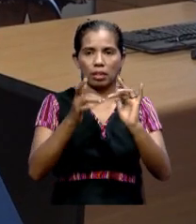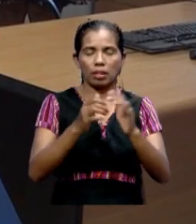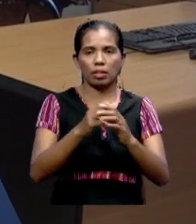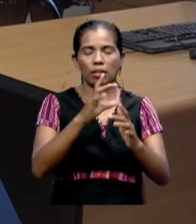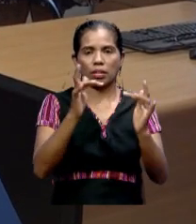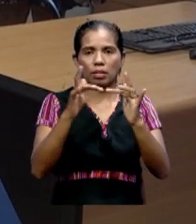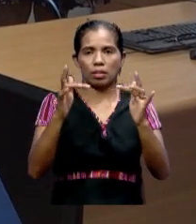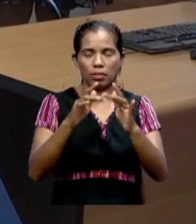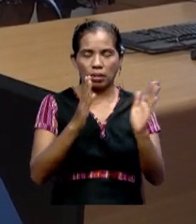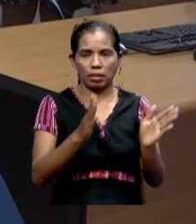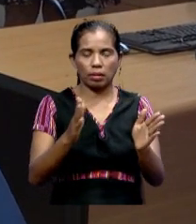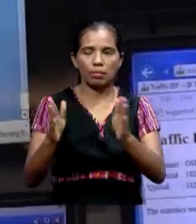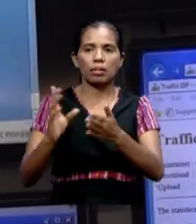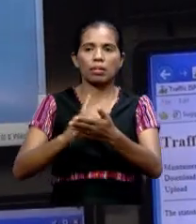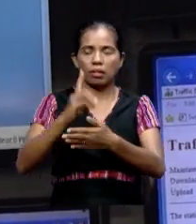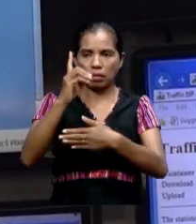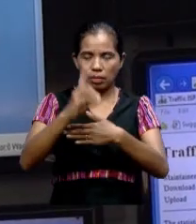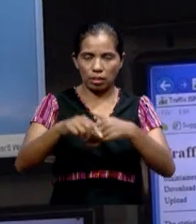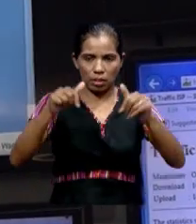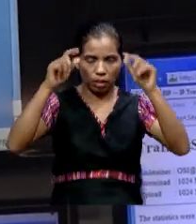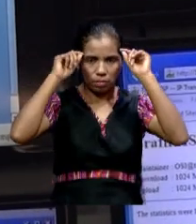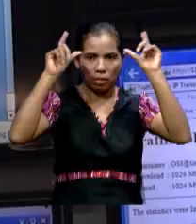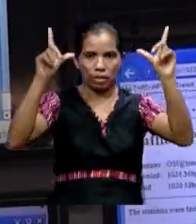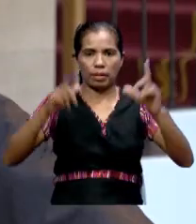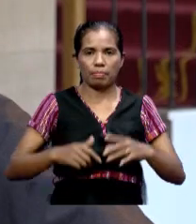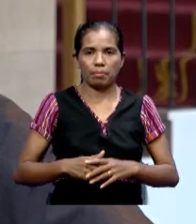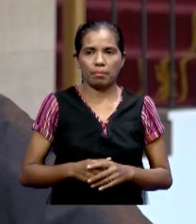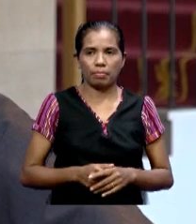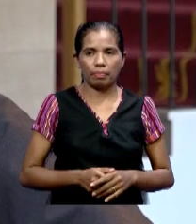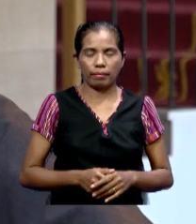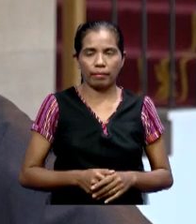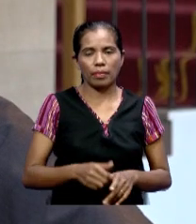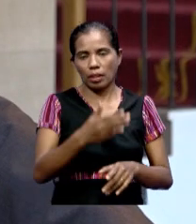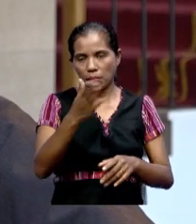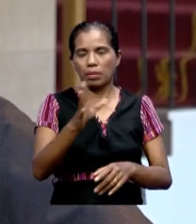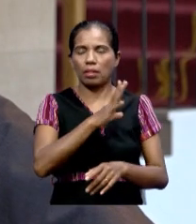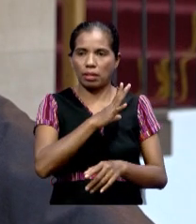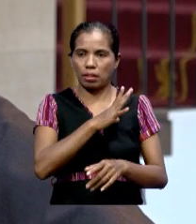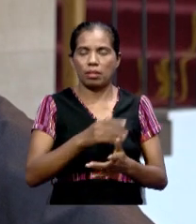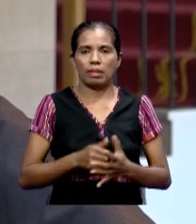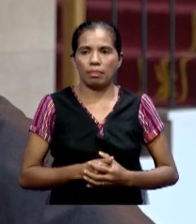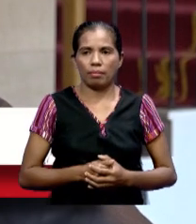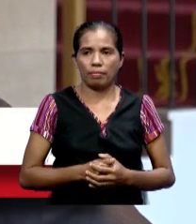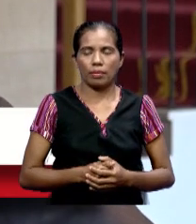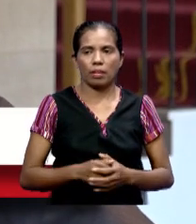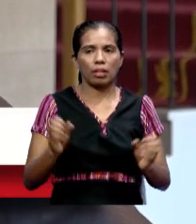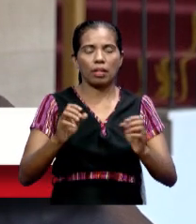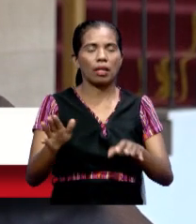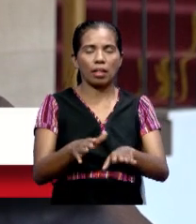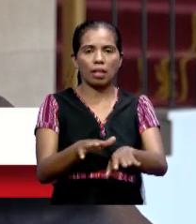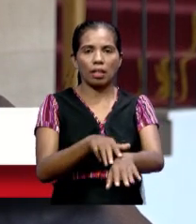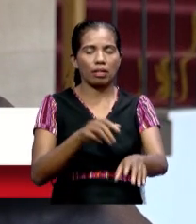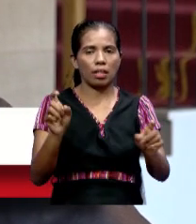bele acelera processo de desenvolvimento e a Timor-Leste. Então você rende nela la cleora nisso o que está